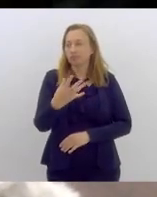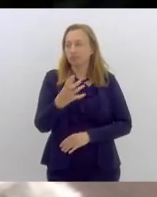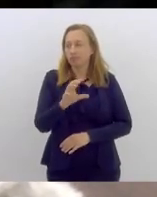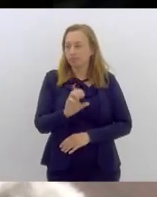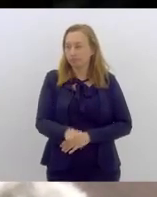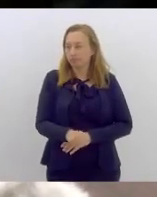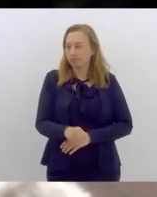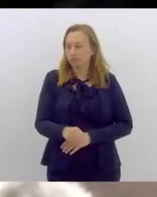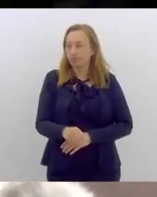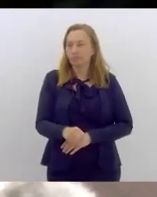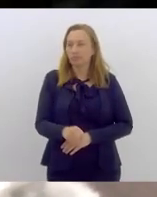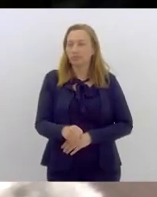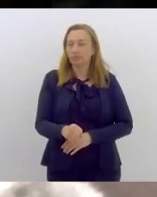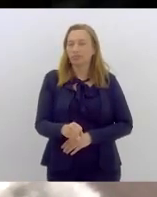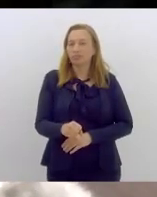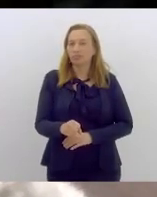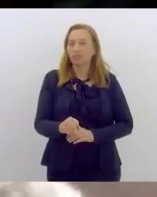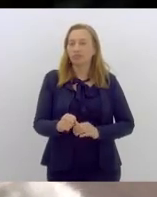com subemenda